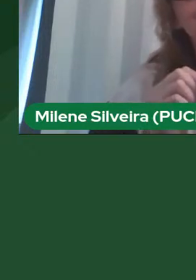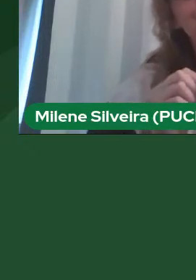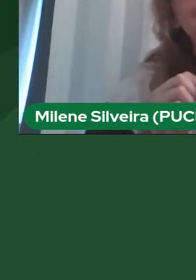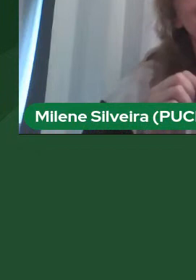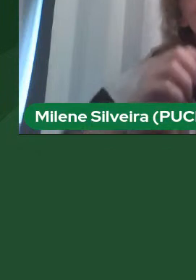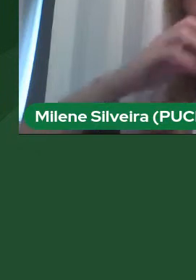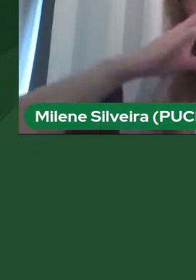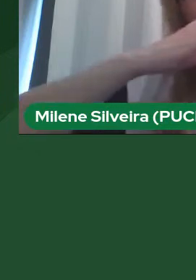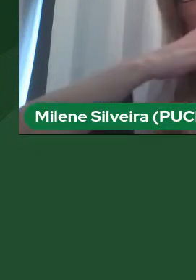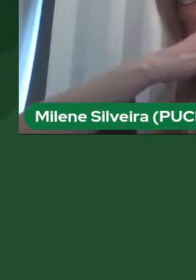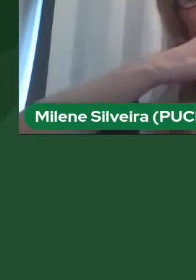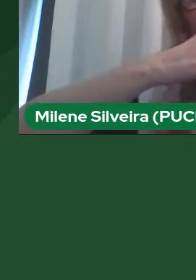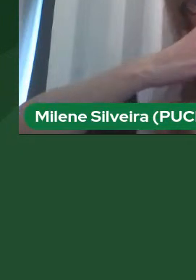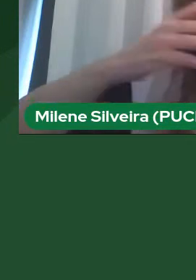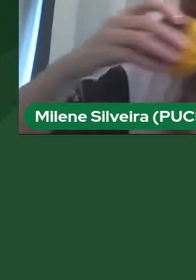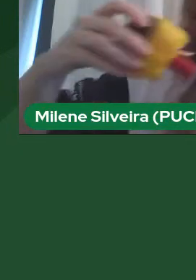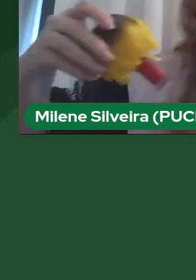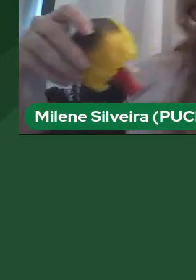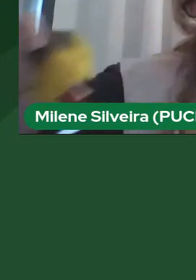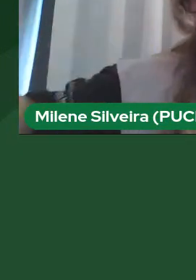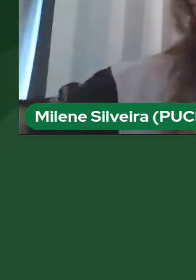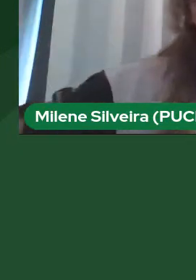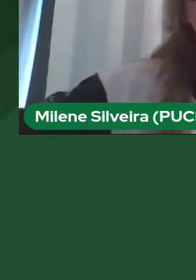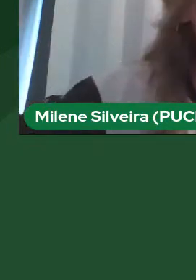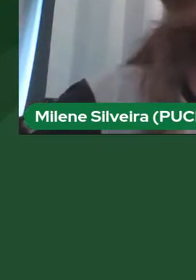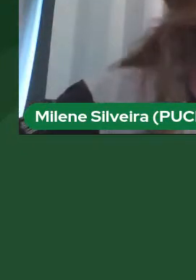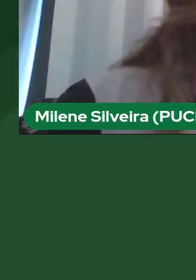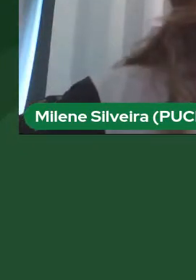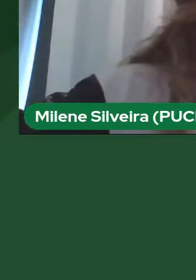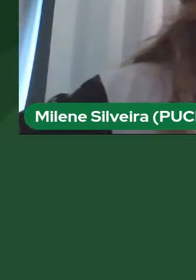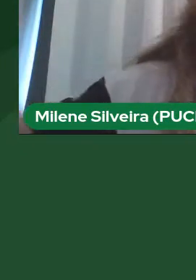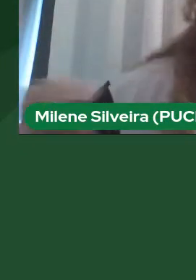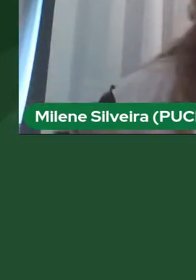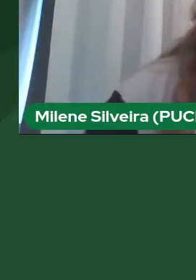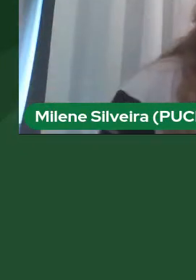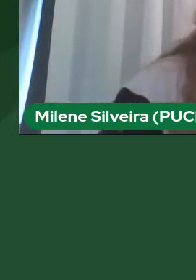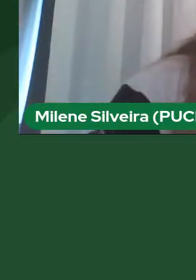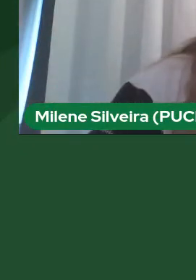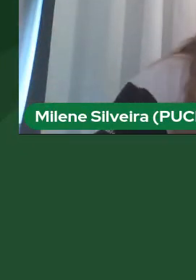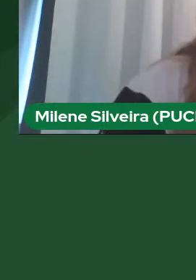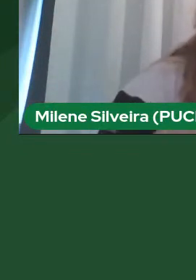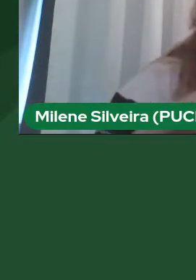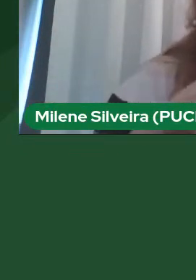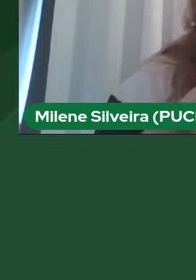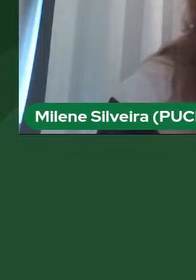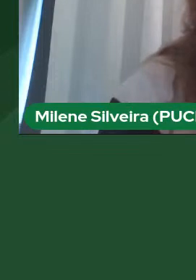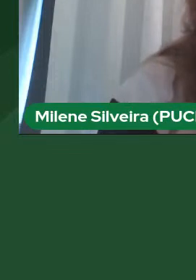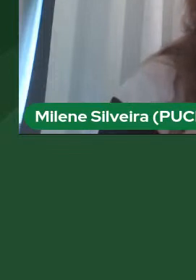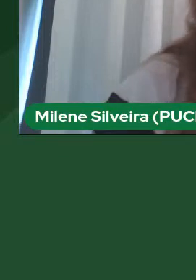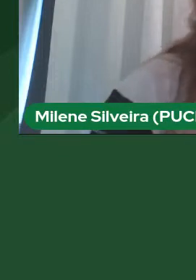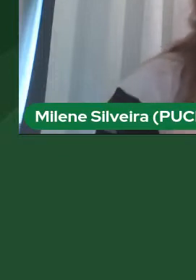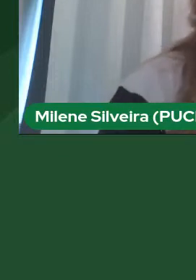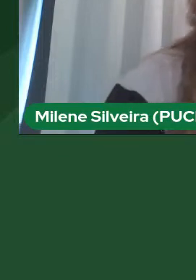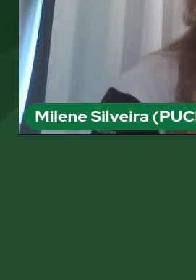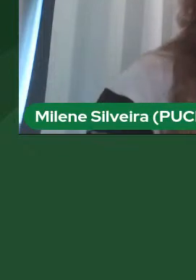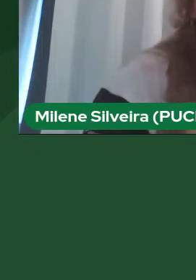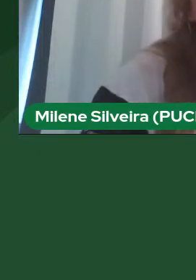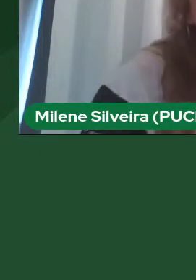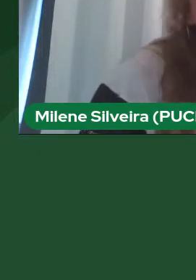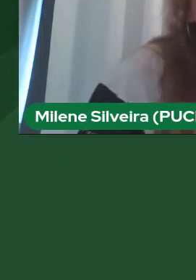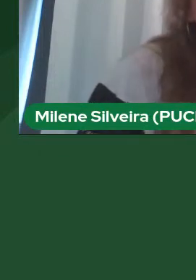momento. Você muito, é maravilhosa. Muito obrigada, gente. Amo todos